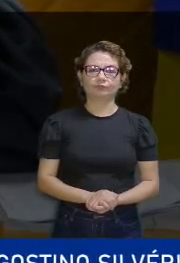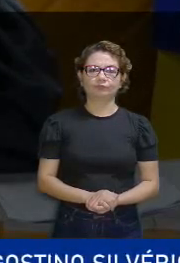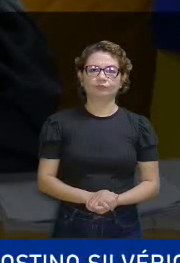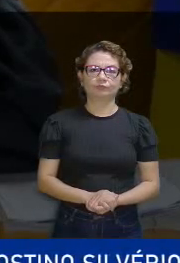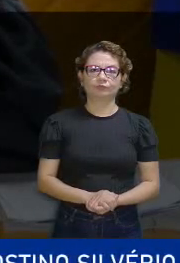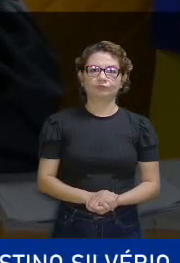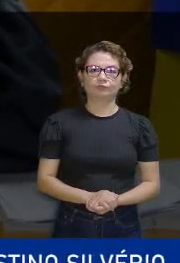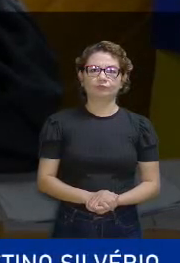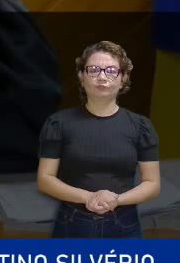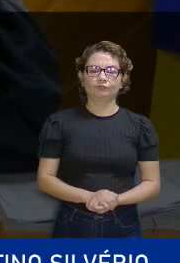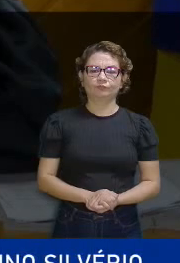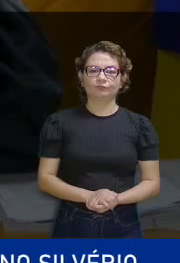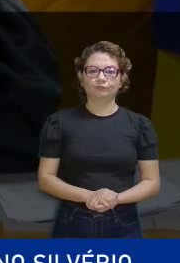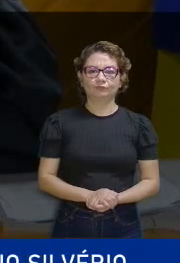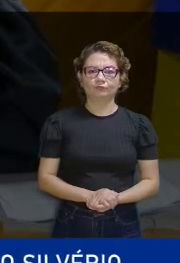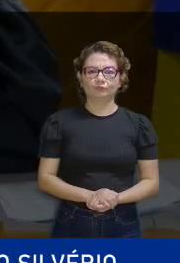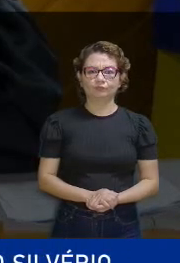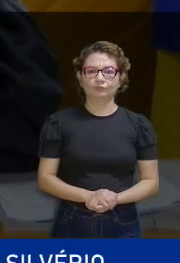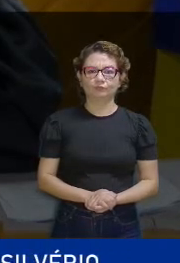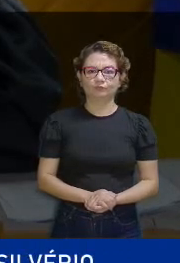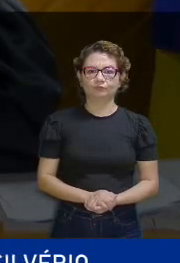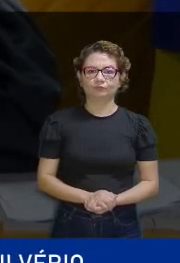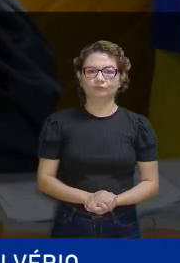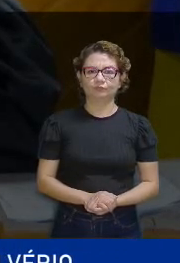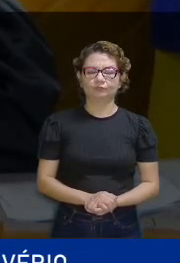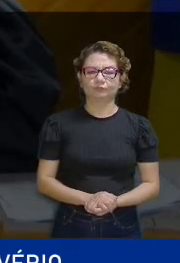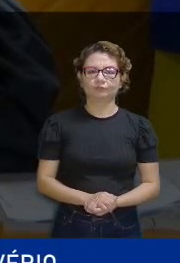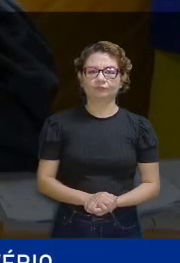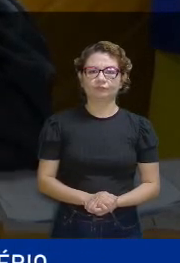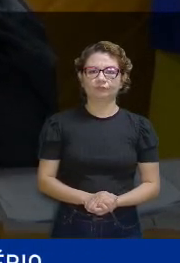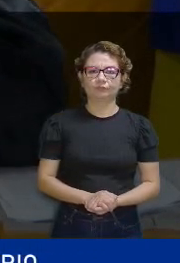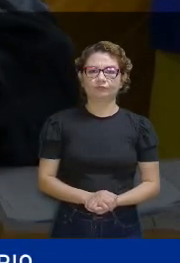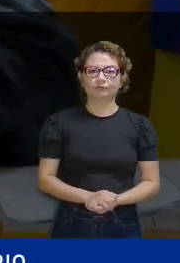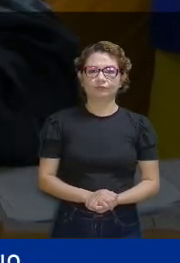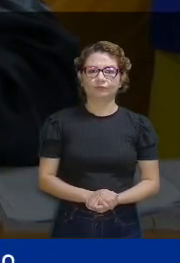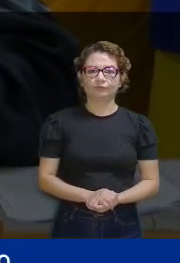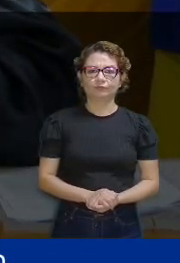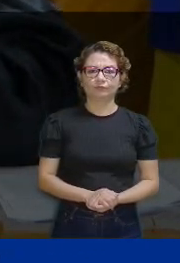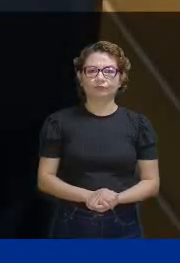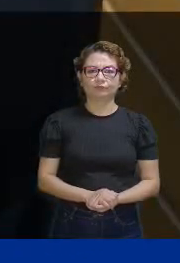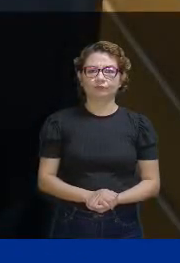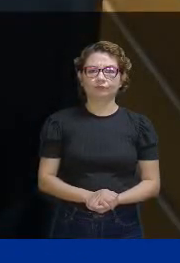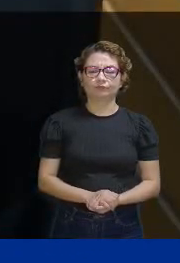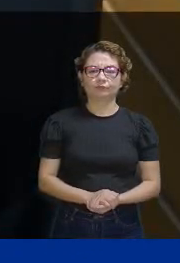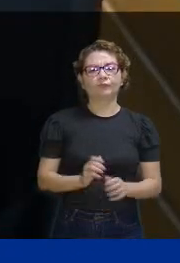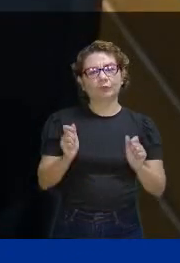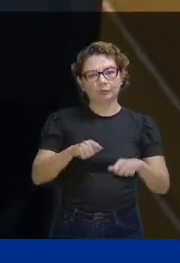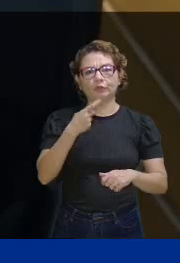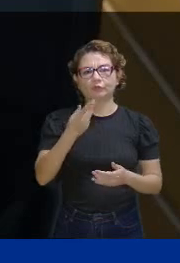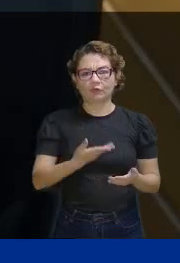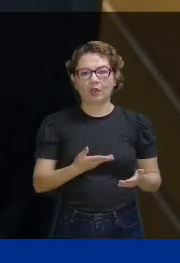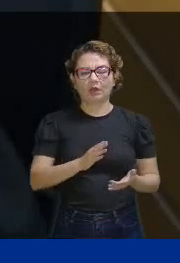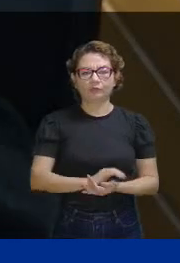Fiz o e traje pregão taca e preta. estou passando a presidência para Vossa Excelência. Pois não. Vossa Excelência está com a palavra.